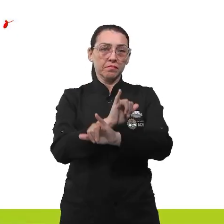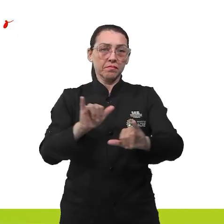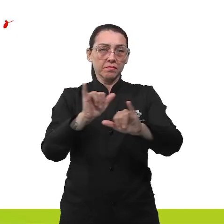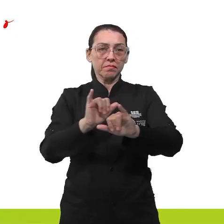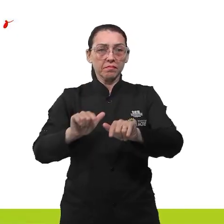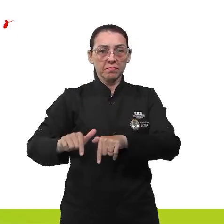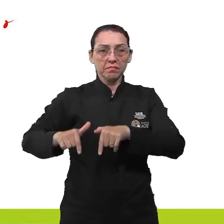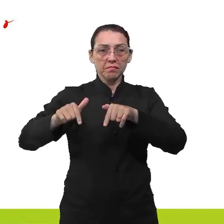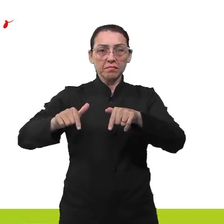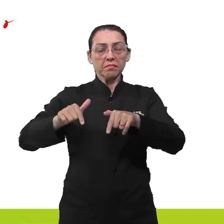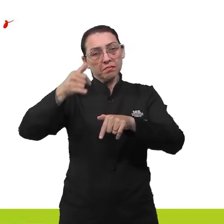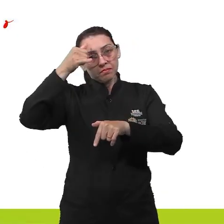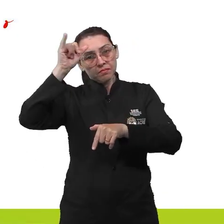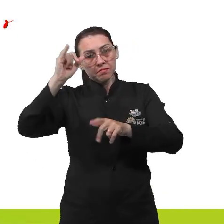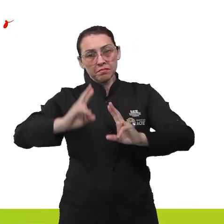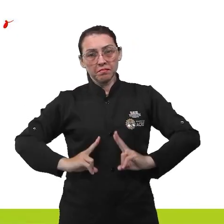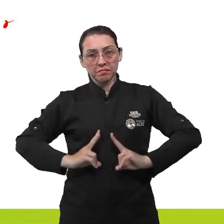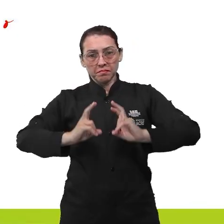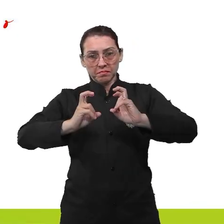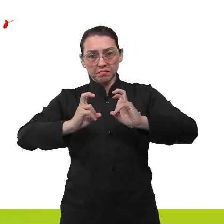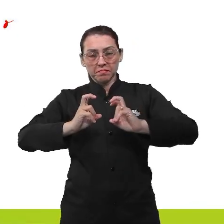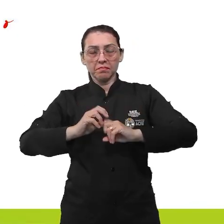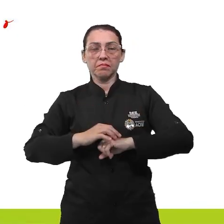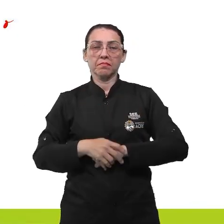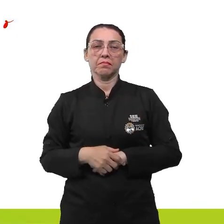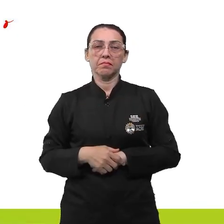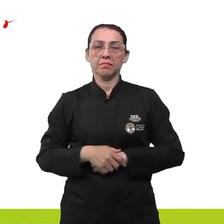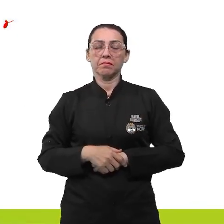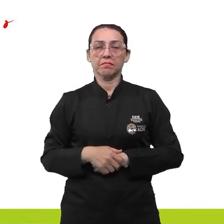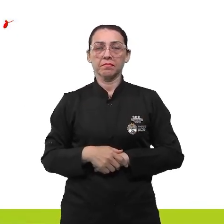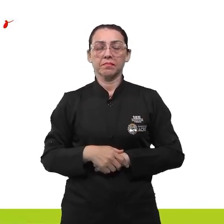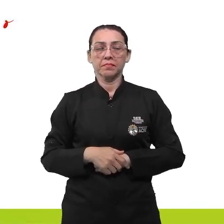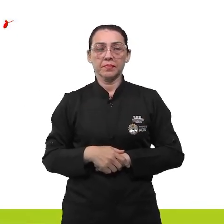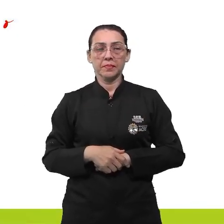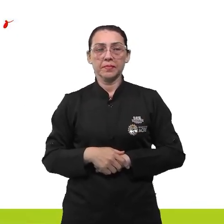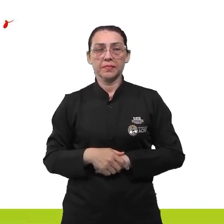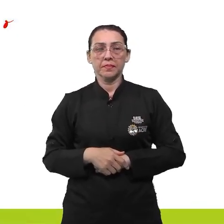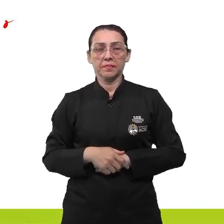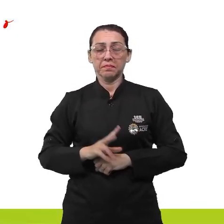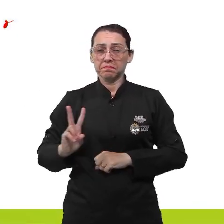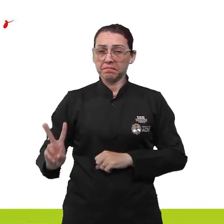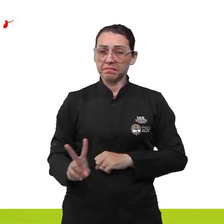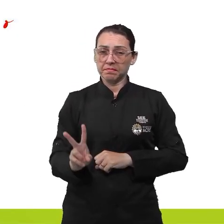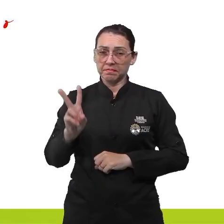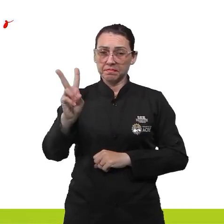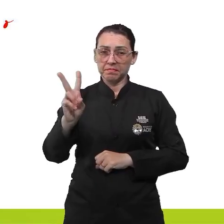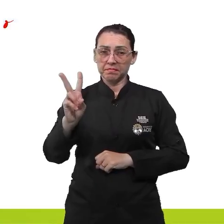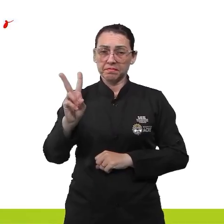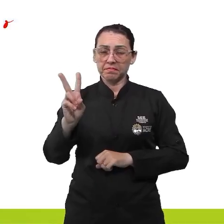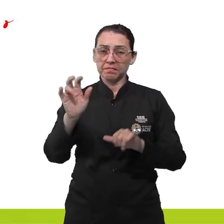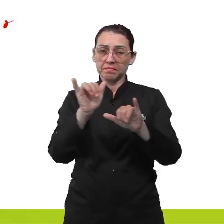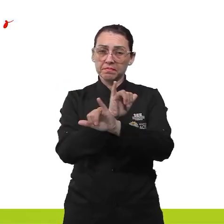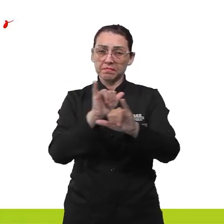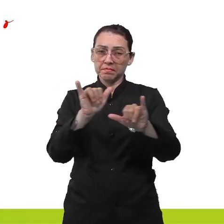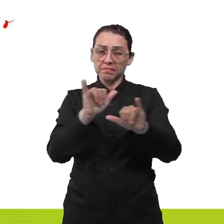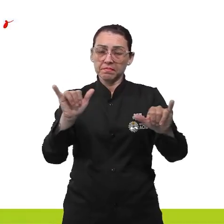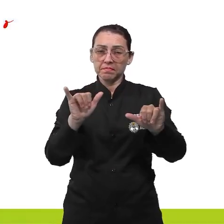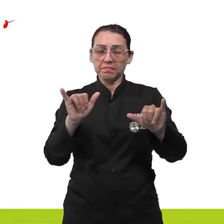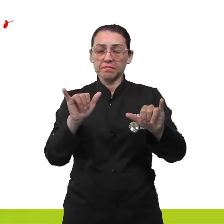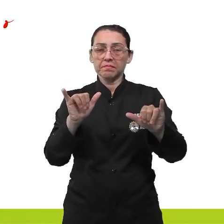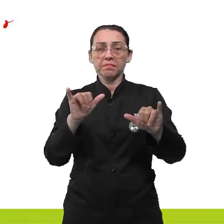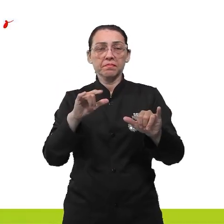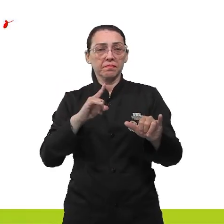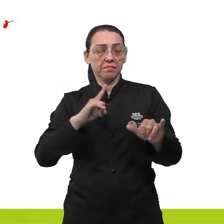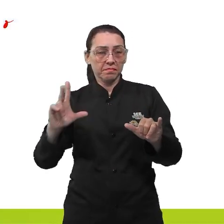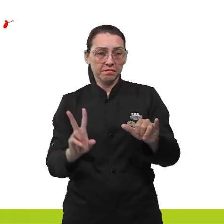as campanhas que lutam para combater o câncer. Na verdade, essa questão do valorizar as campanhas, na verdade o que se tem